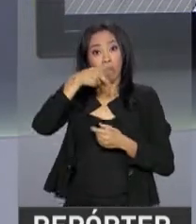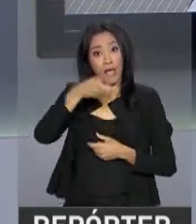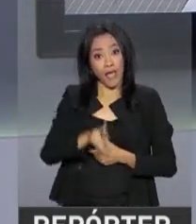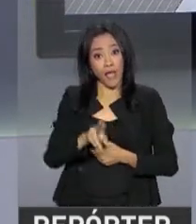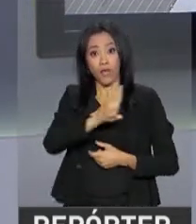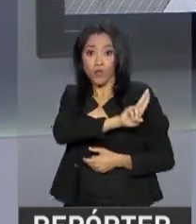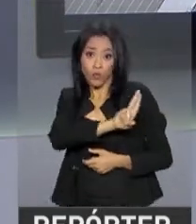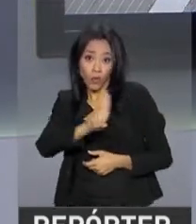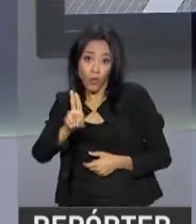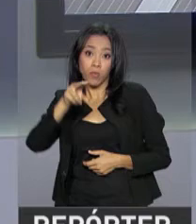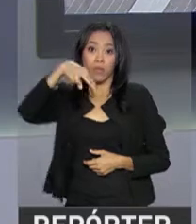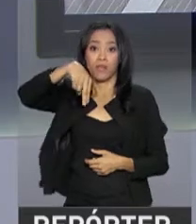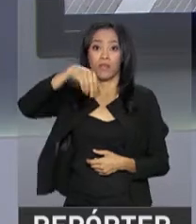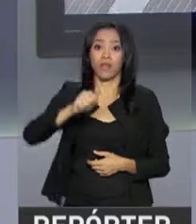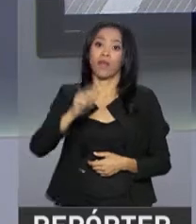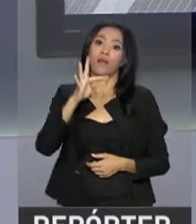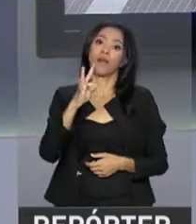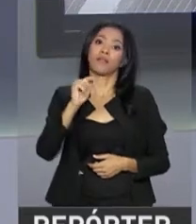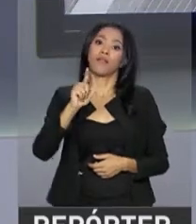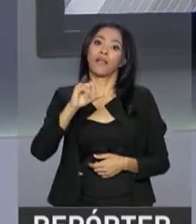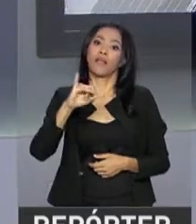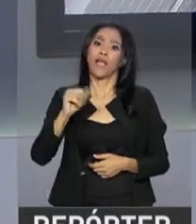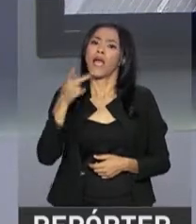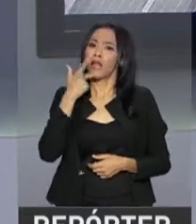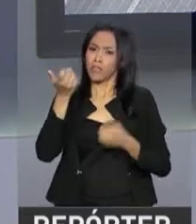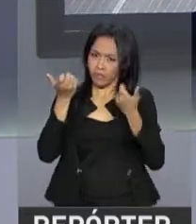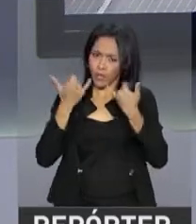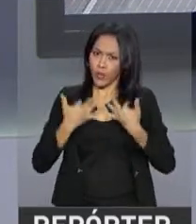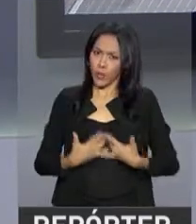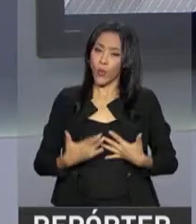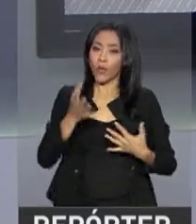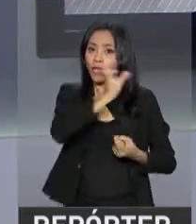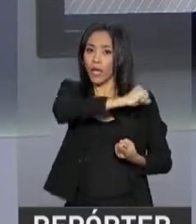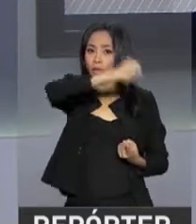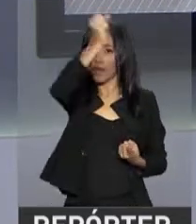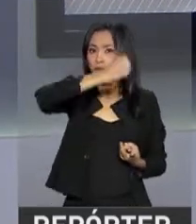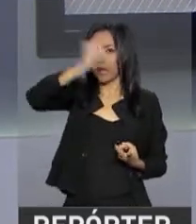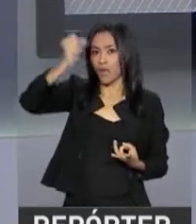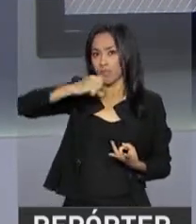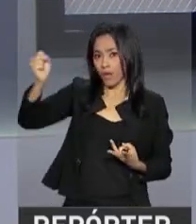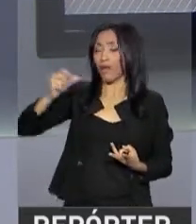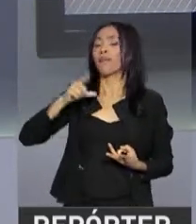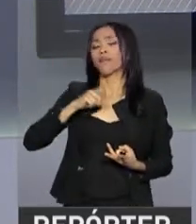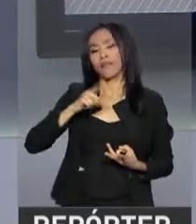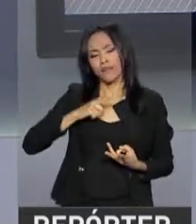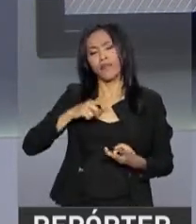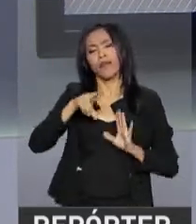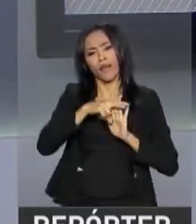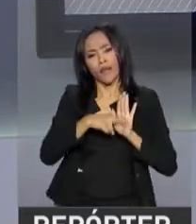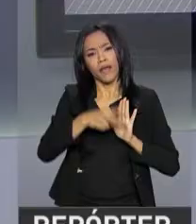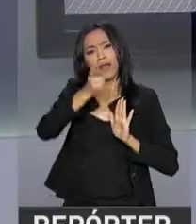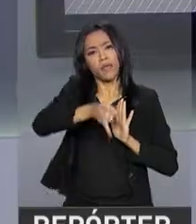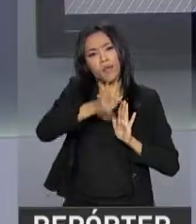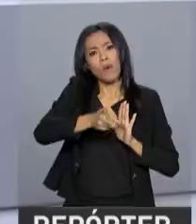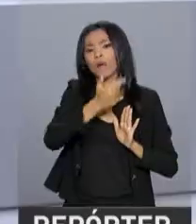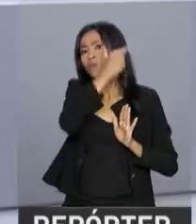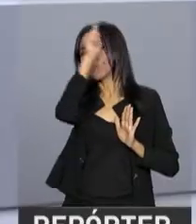Natália Marcaça de Souza. Ela explicou que a transferência dos imigrantes segue procedimentos já adotados em outros